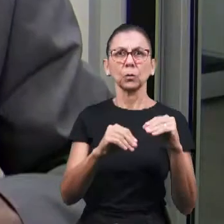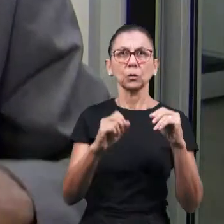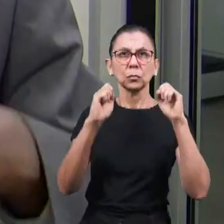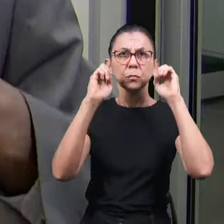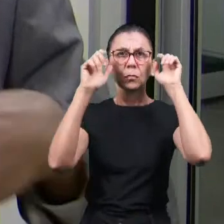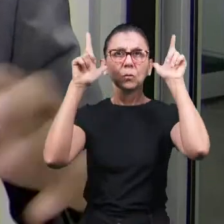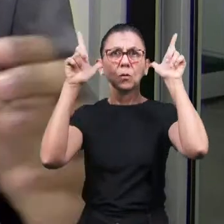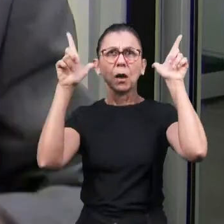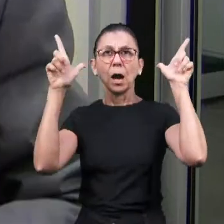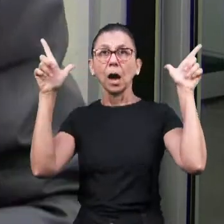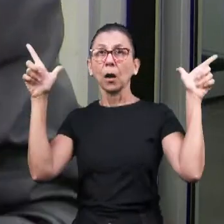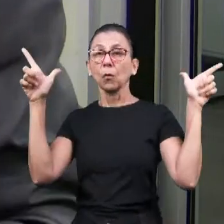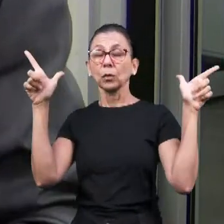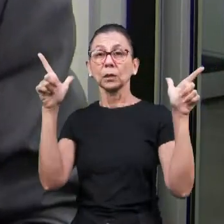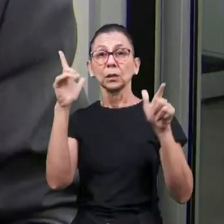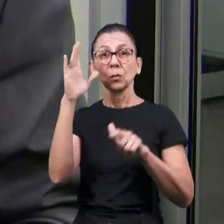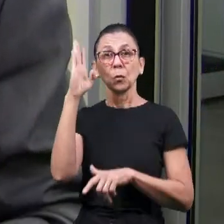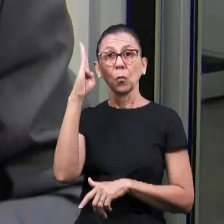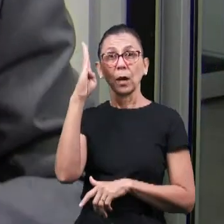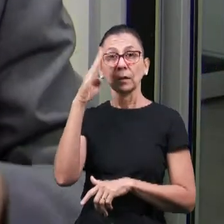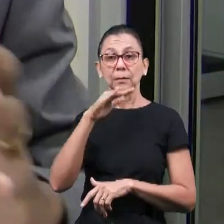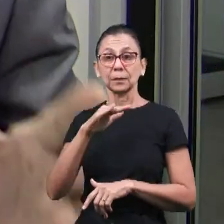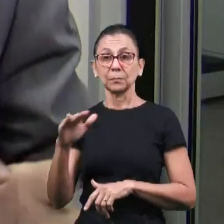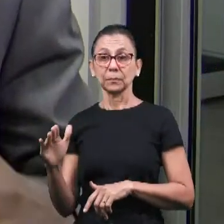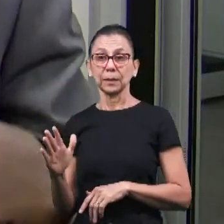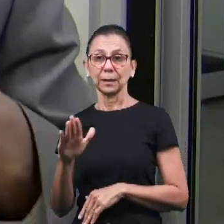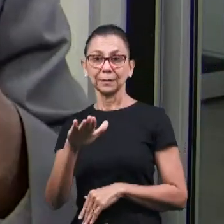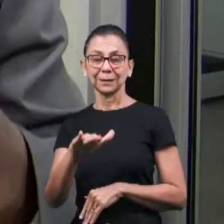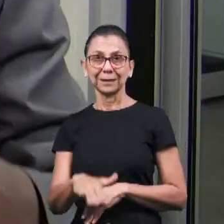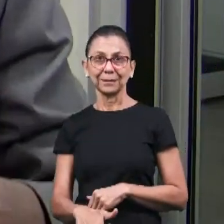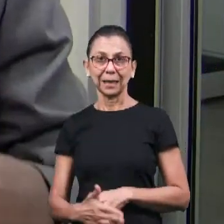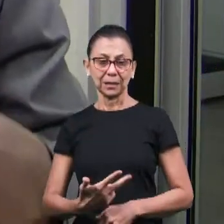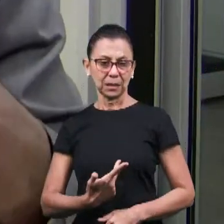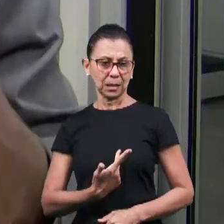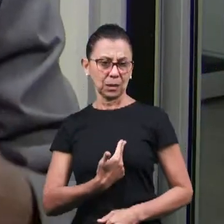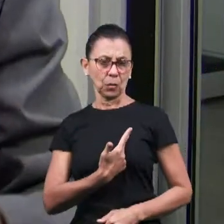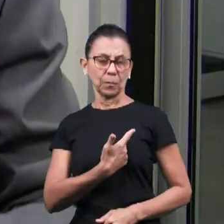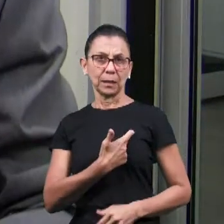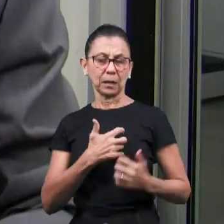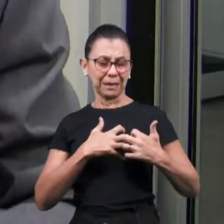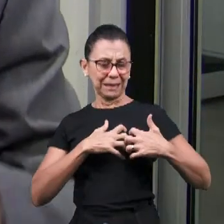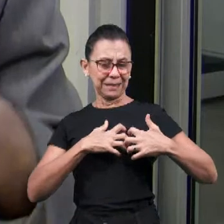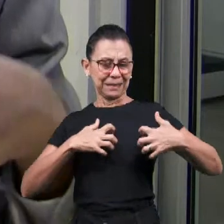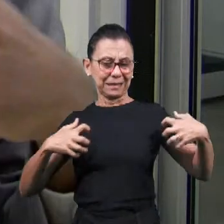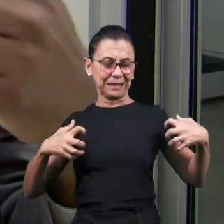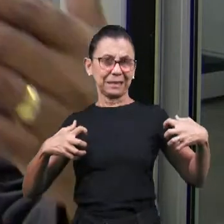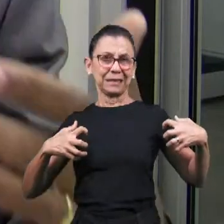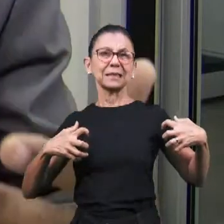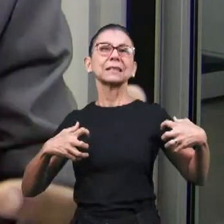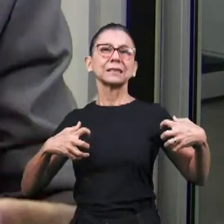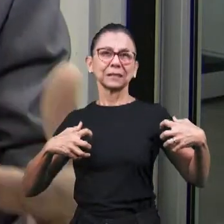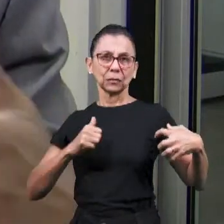todo costurado, operado. Um milagre. Aí é que eu fui. Depois eu fui sabendo tudo que tinha acontecido.